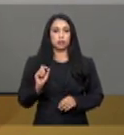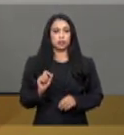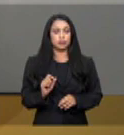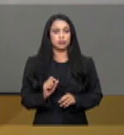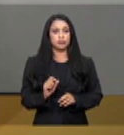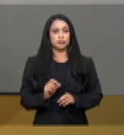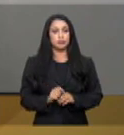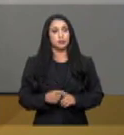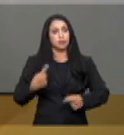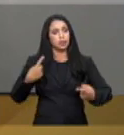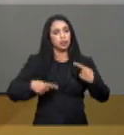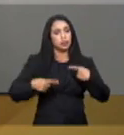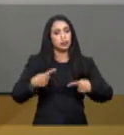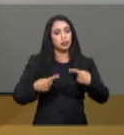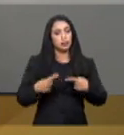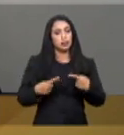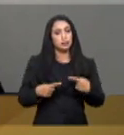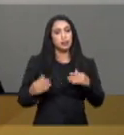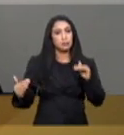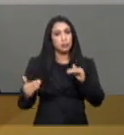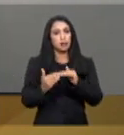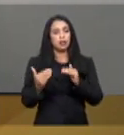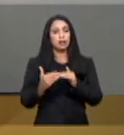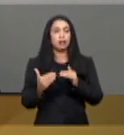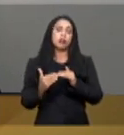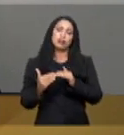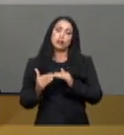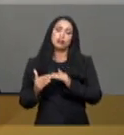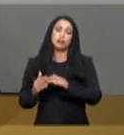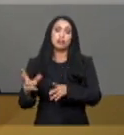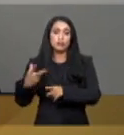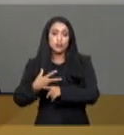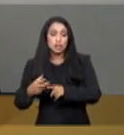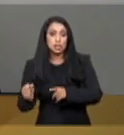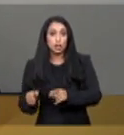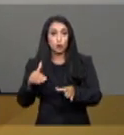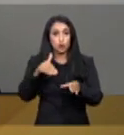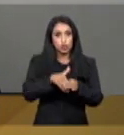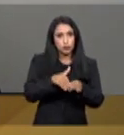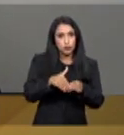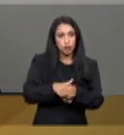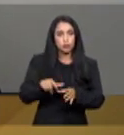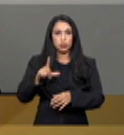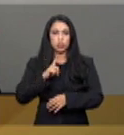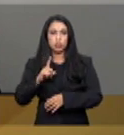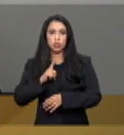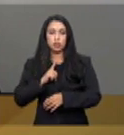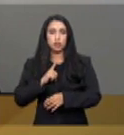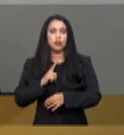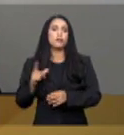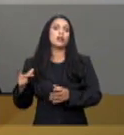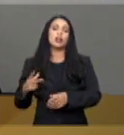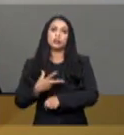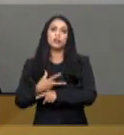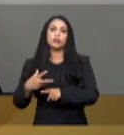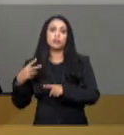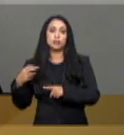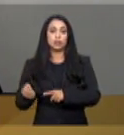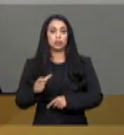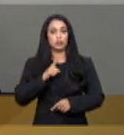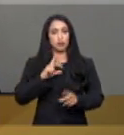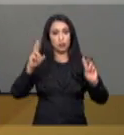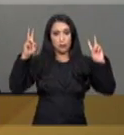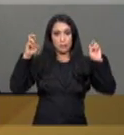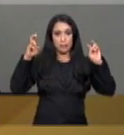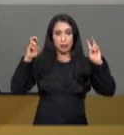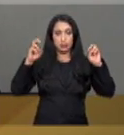teve o debate e formaram na corrente vencida. Os votos que formaram na corrente vencedora, entretanto, consideraram que as